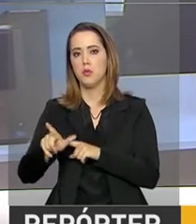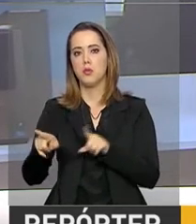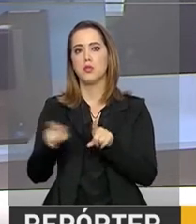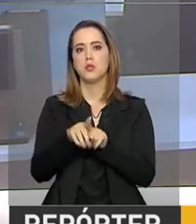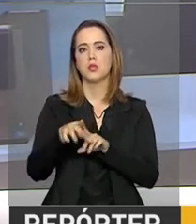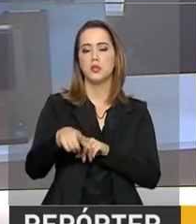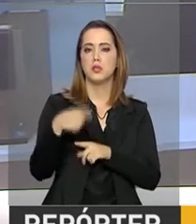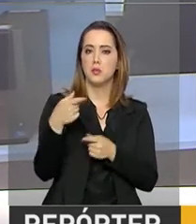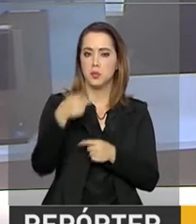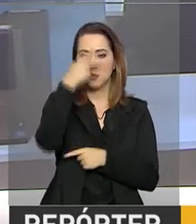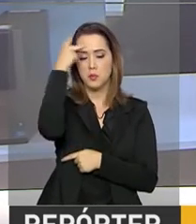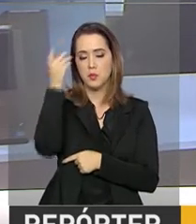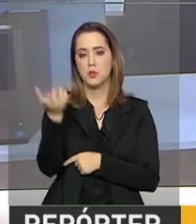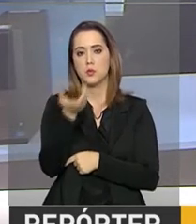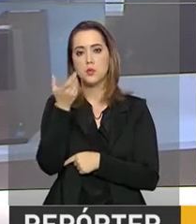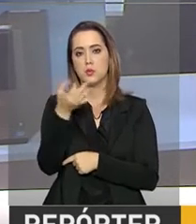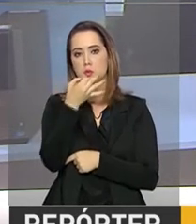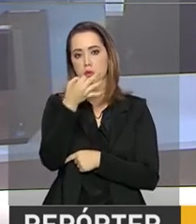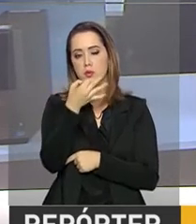feitas na página conitec.gov.br